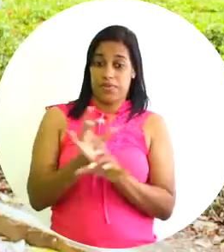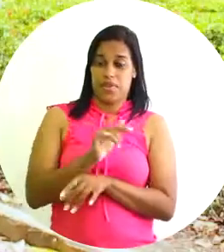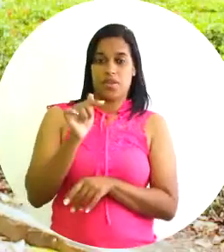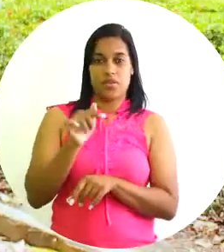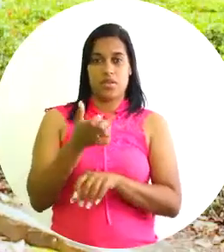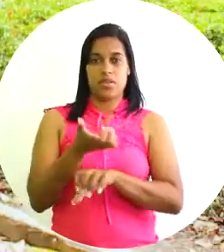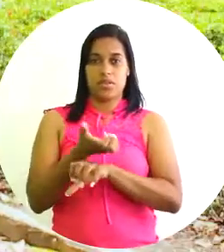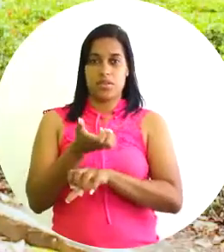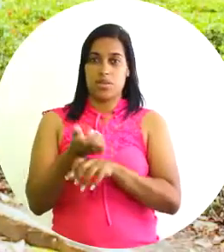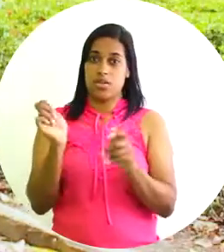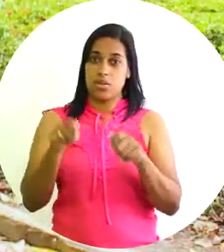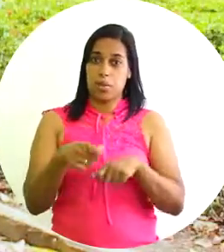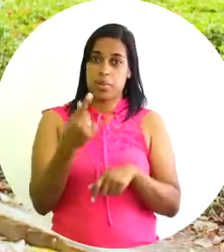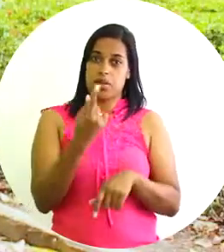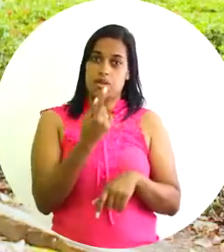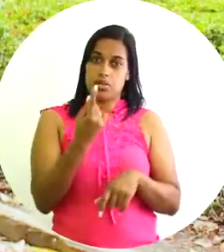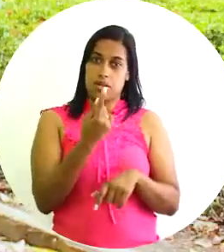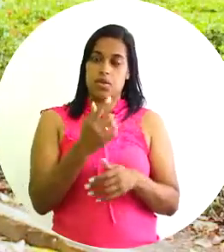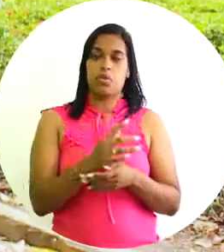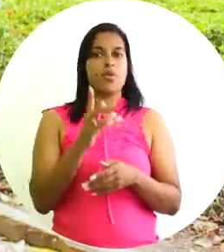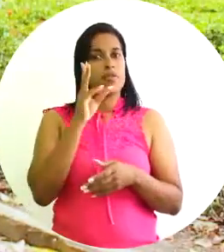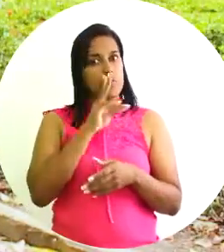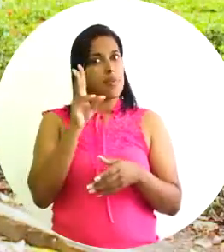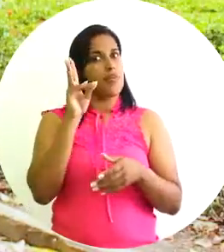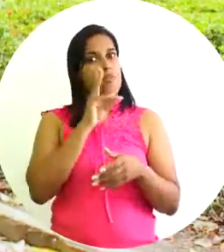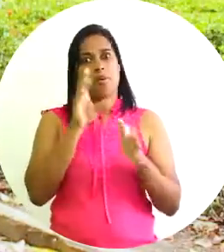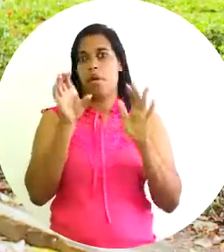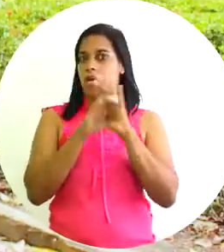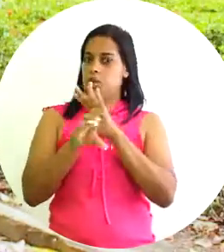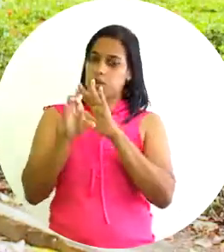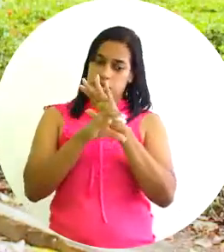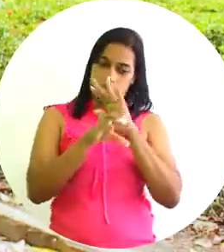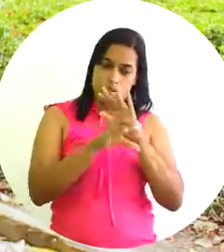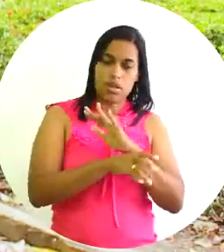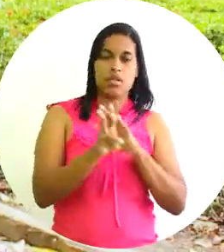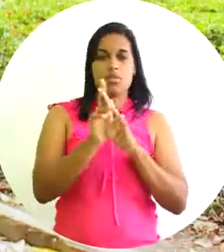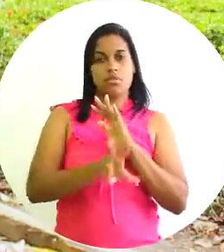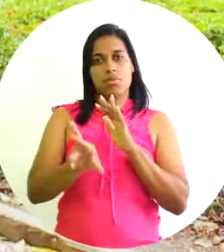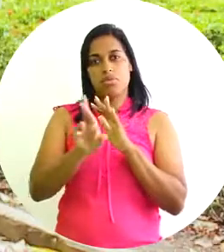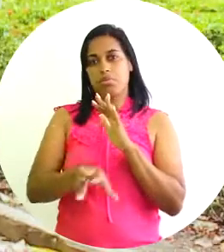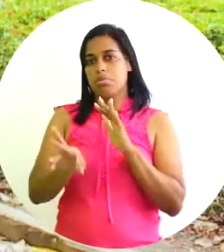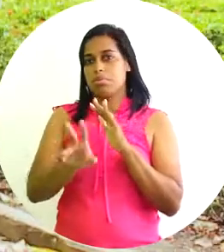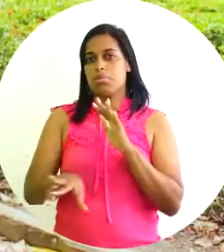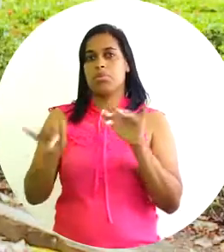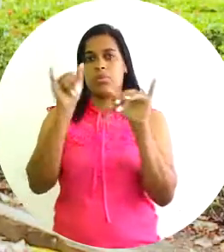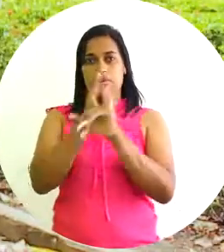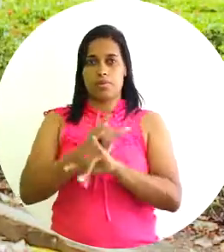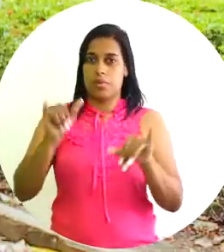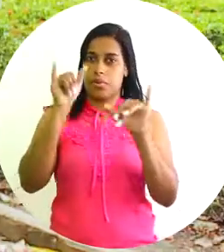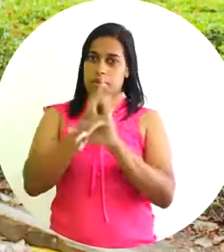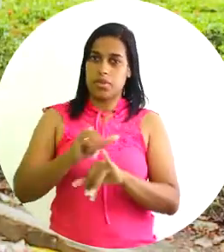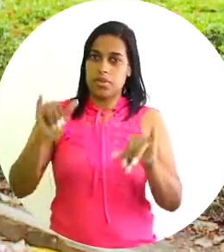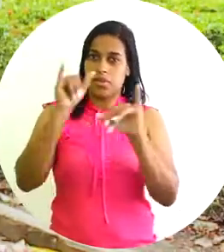final da nossa competência 1. Vimos bastante conceitos como normalização, fontes de informação,